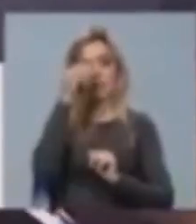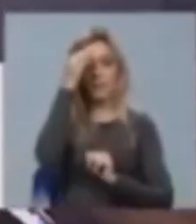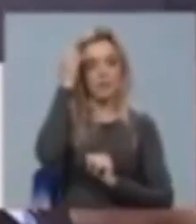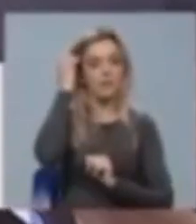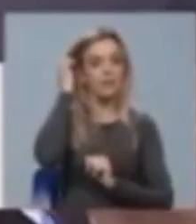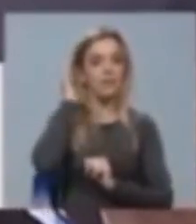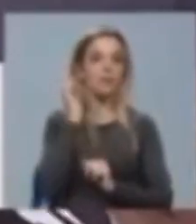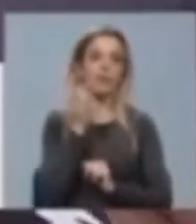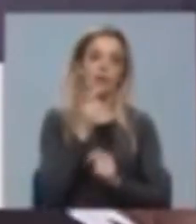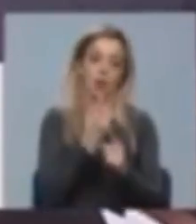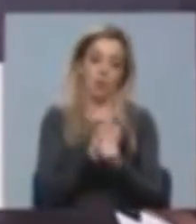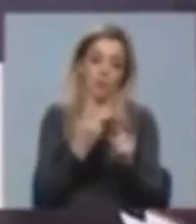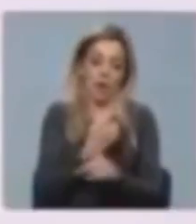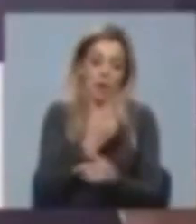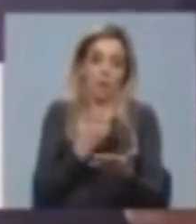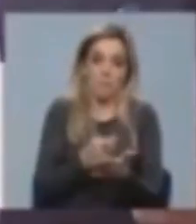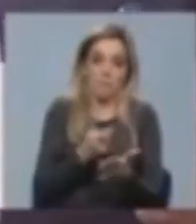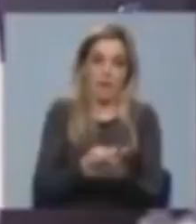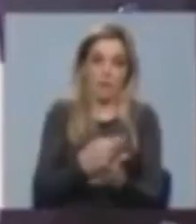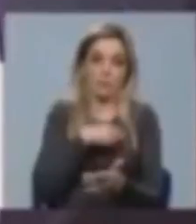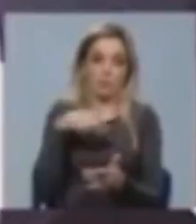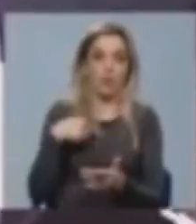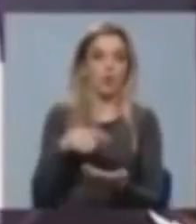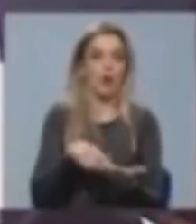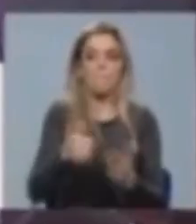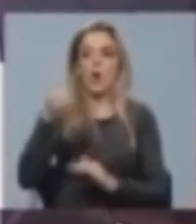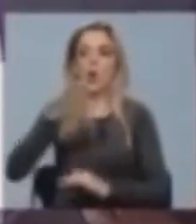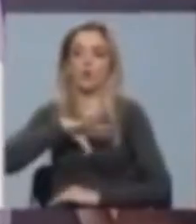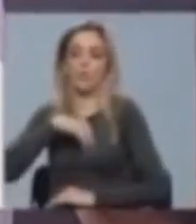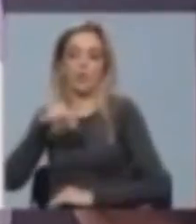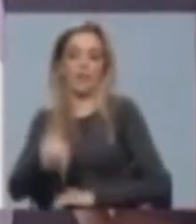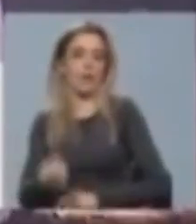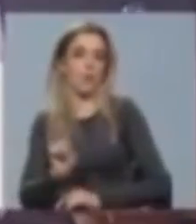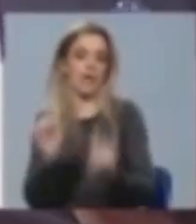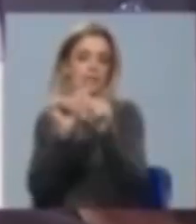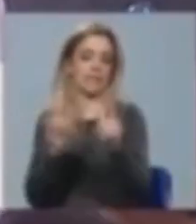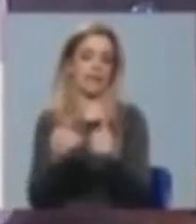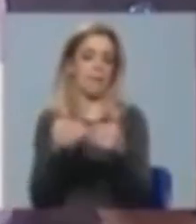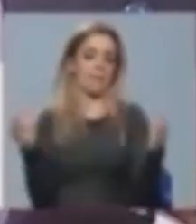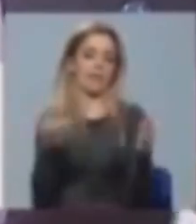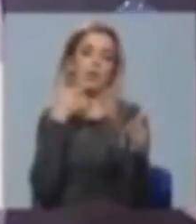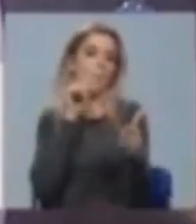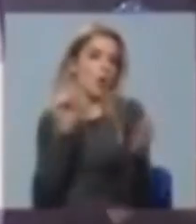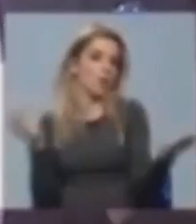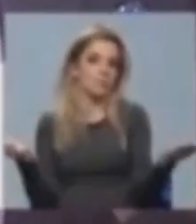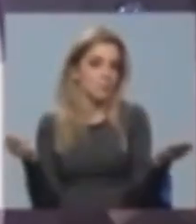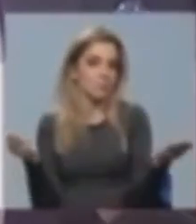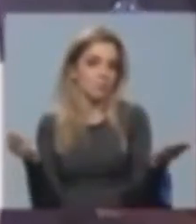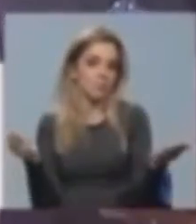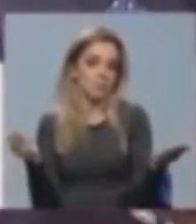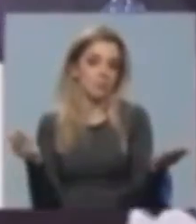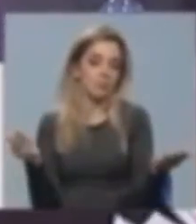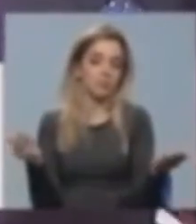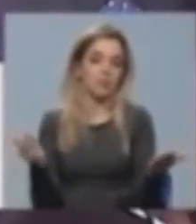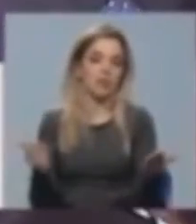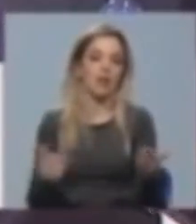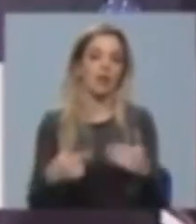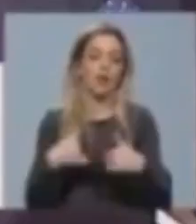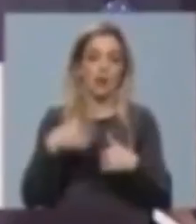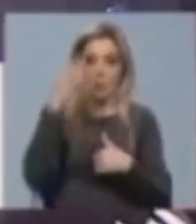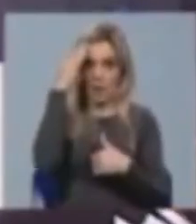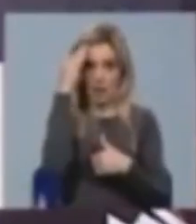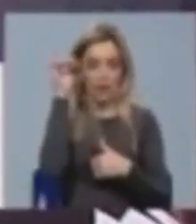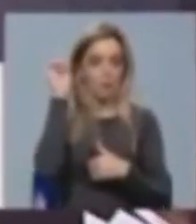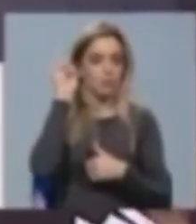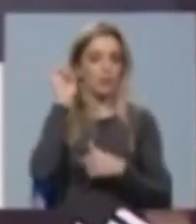preços que pagamos, não é a melhor do mundo. Nós não podemos ter sistemas abertos em circunstância nenhuma, não é? Agora, o que eu acho